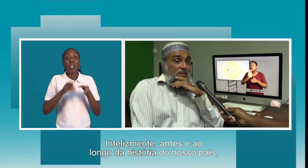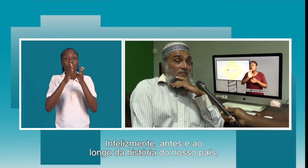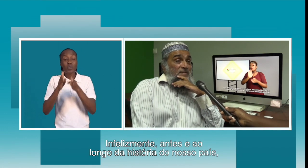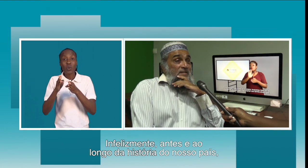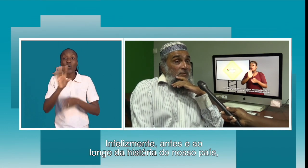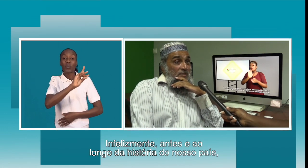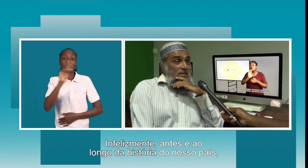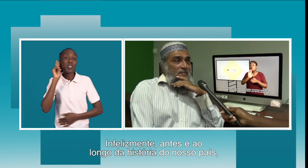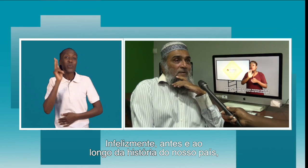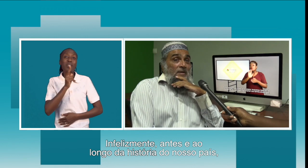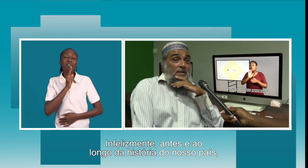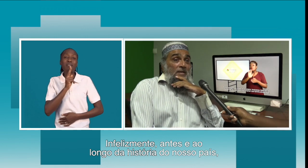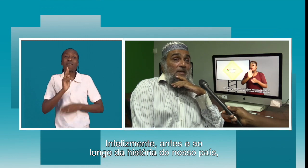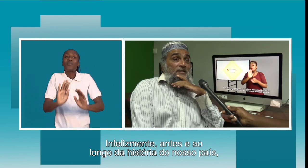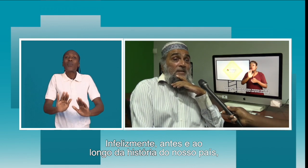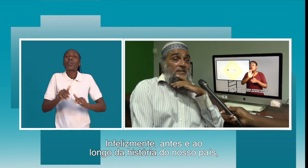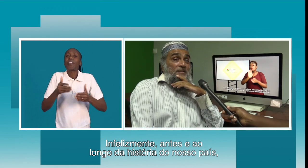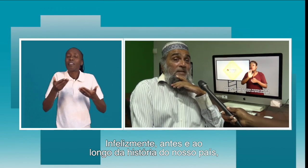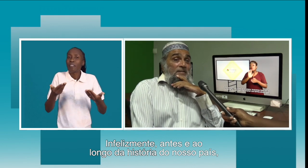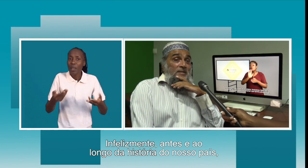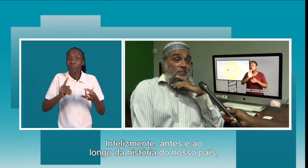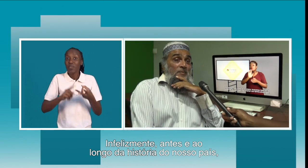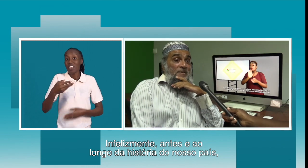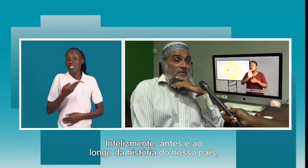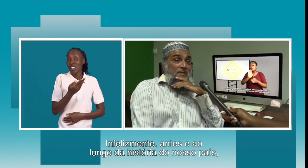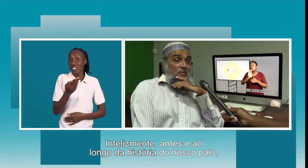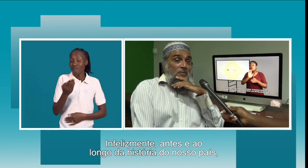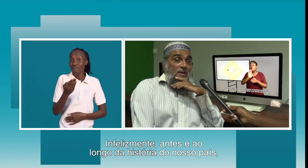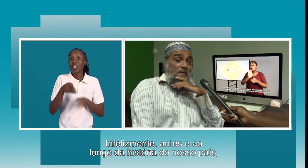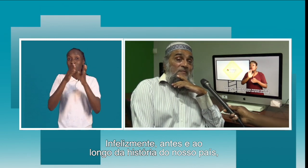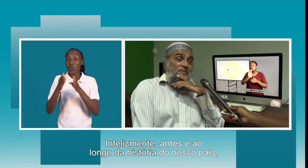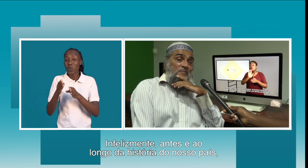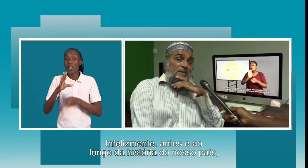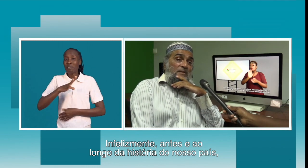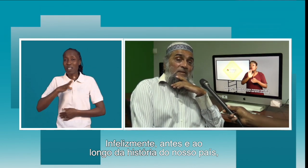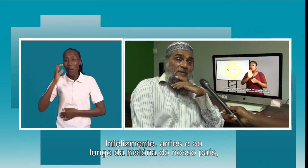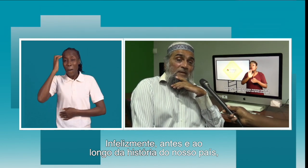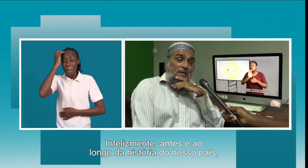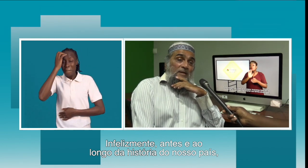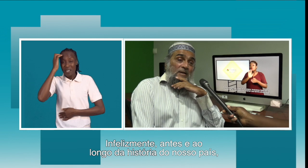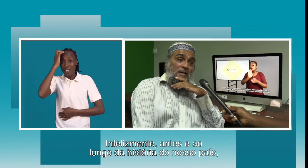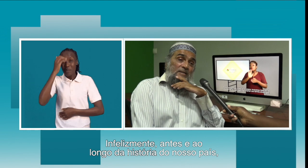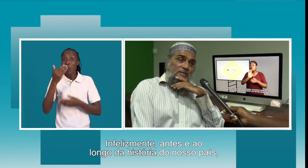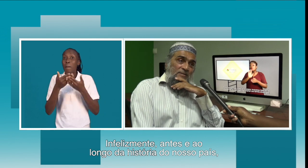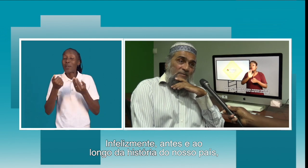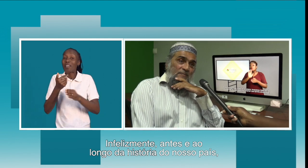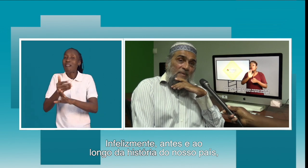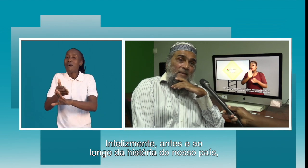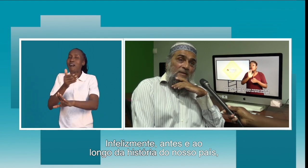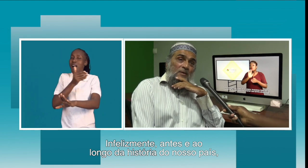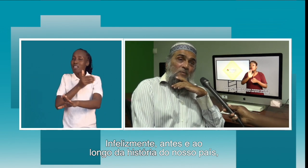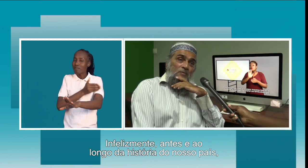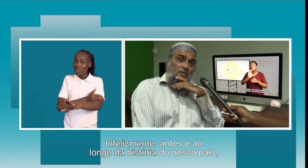deficiência auditiva. E esse tipo de pensamento, infelizmente, antes